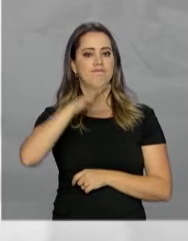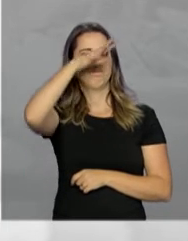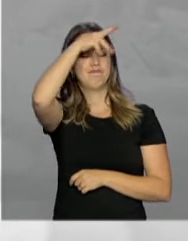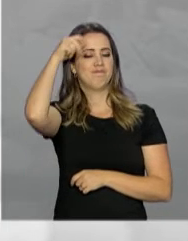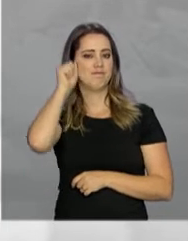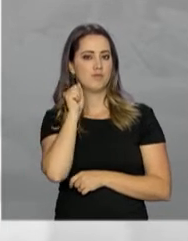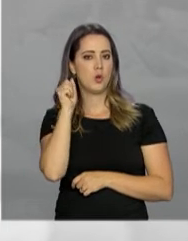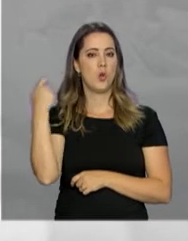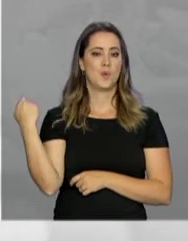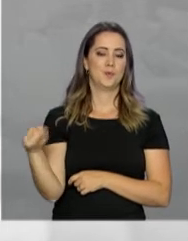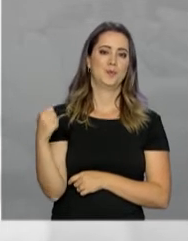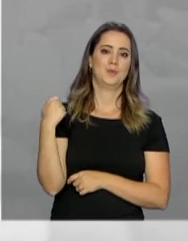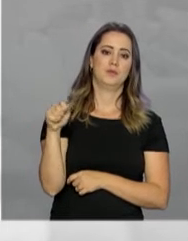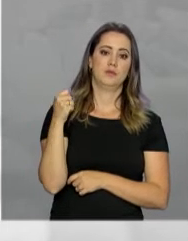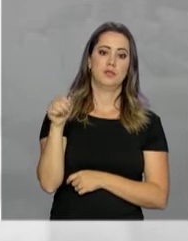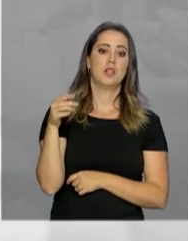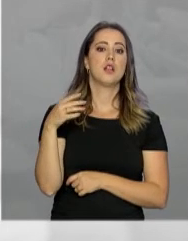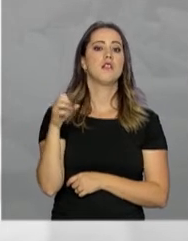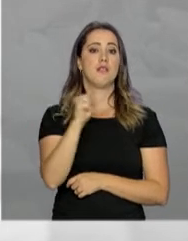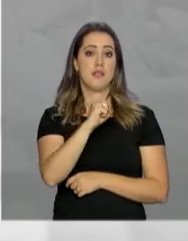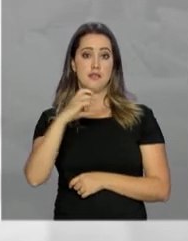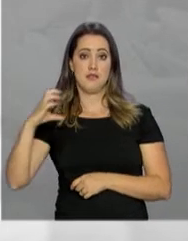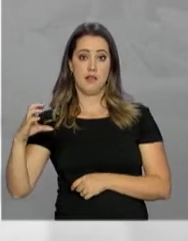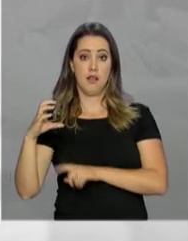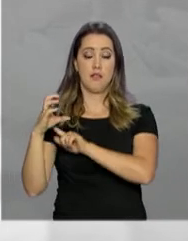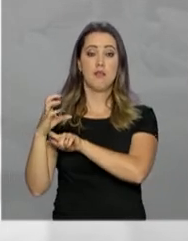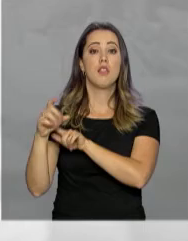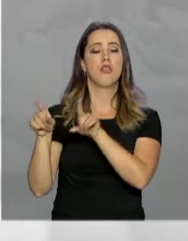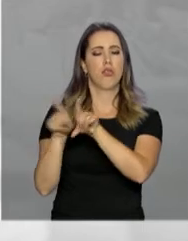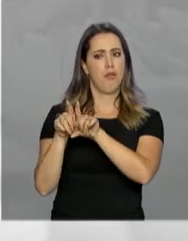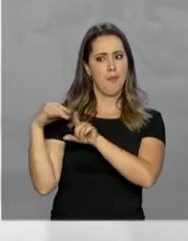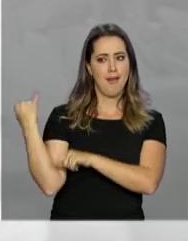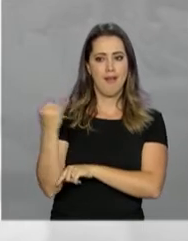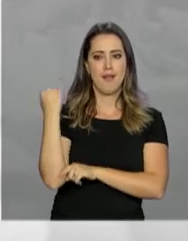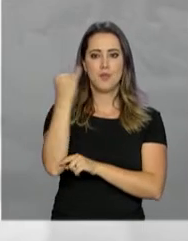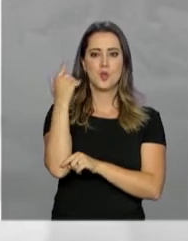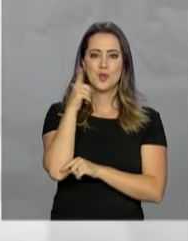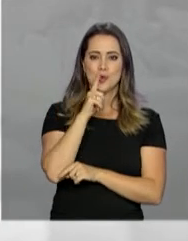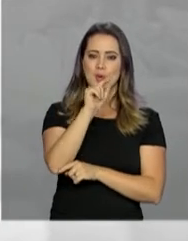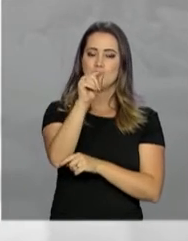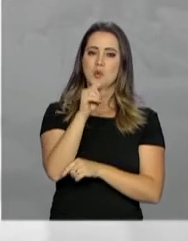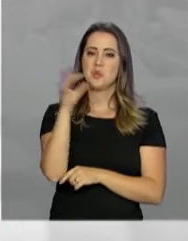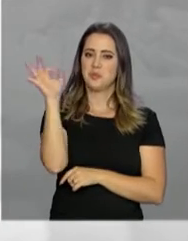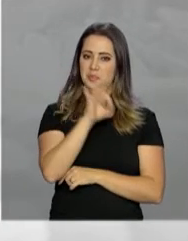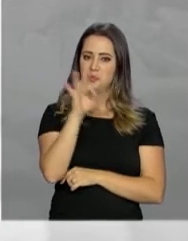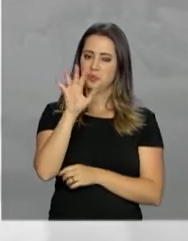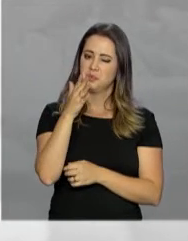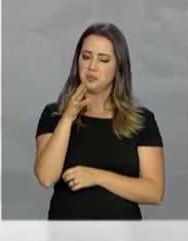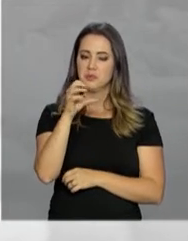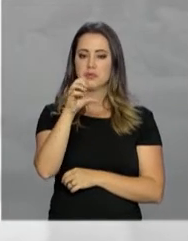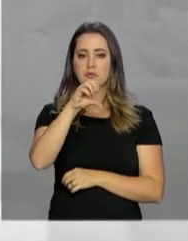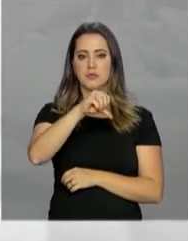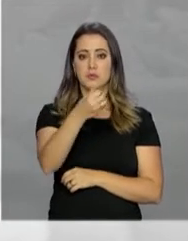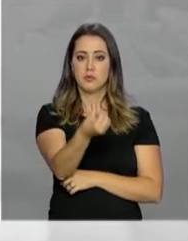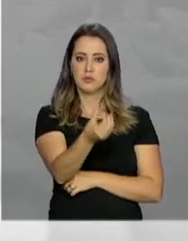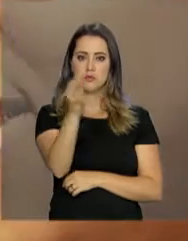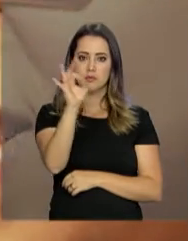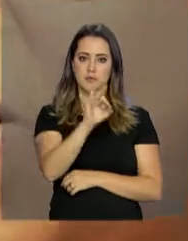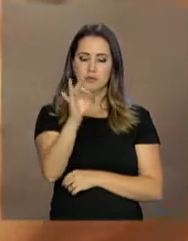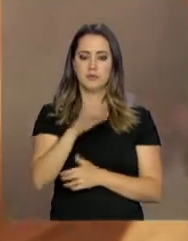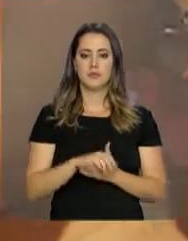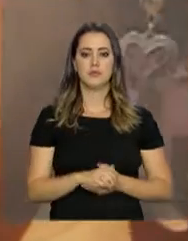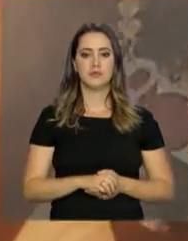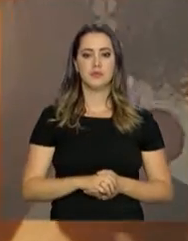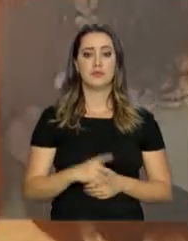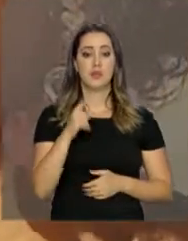do sul rio grande do sul e santa catarina também se destacaram e alcançaram percentuais na faixa dos 96 por cento